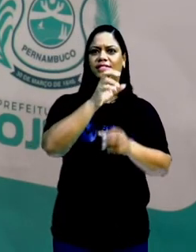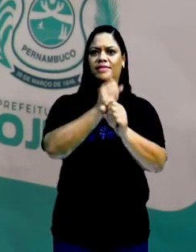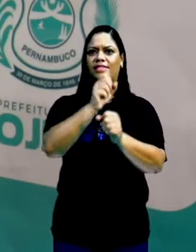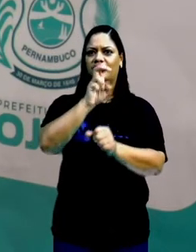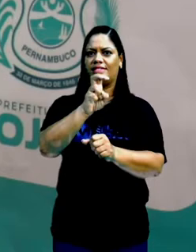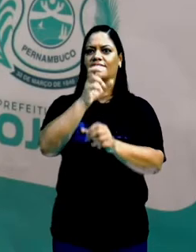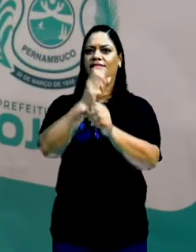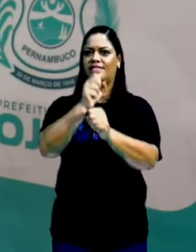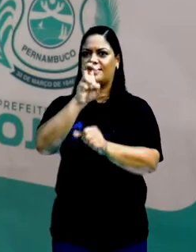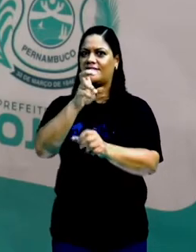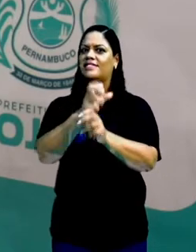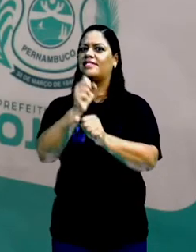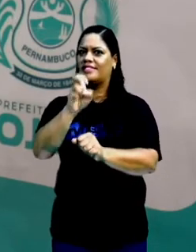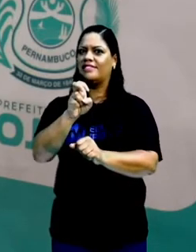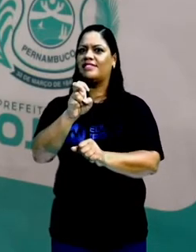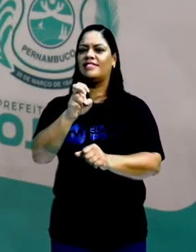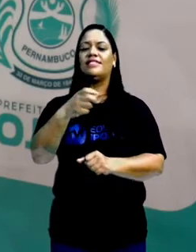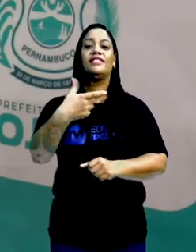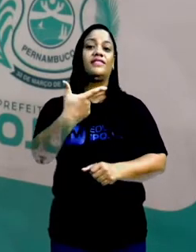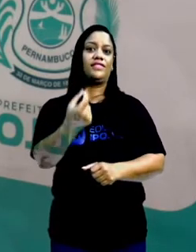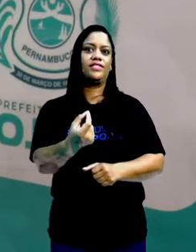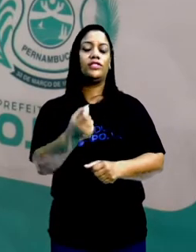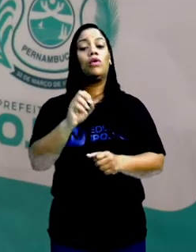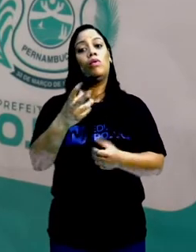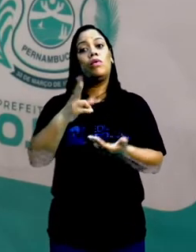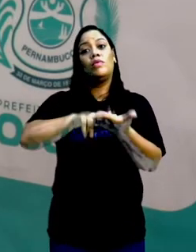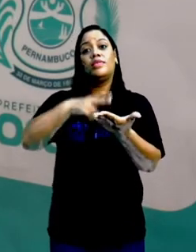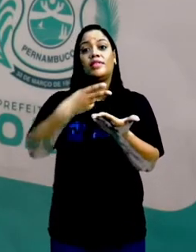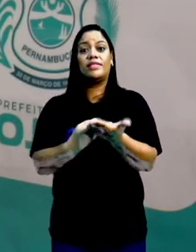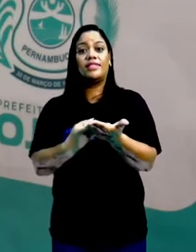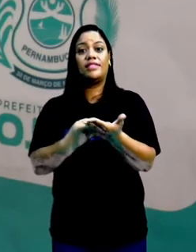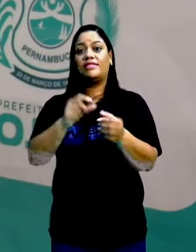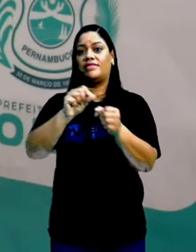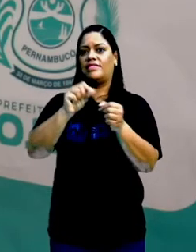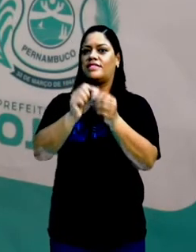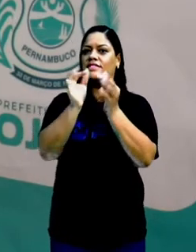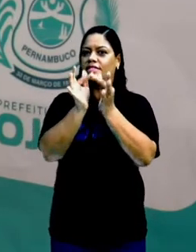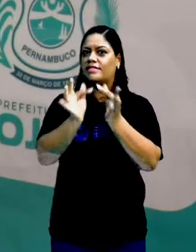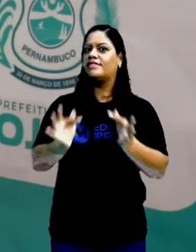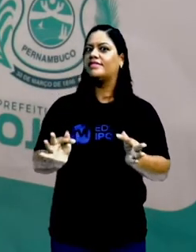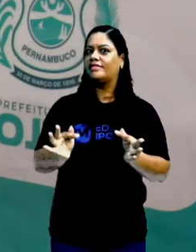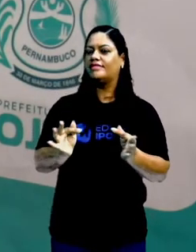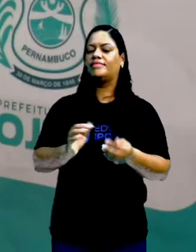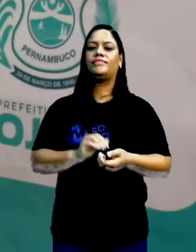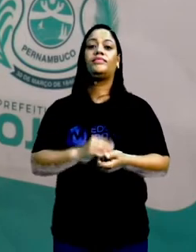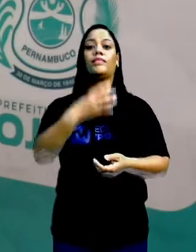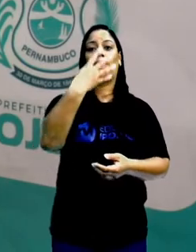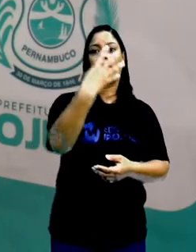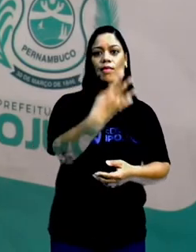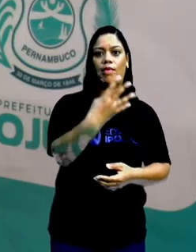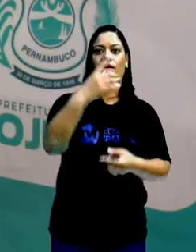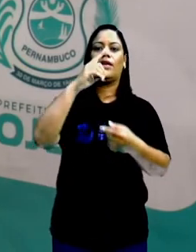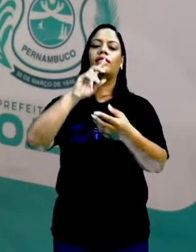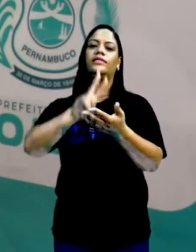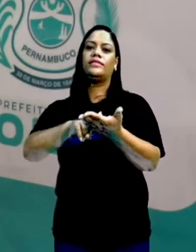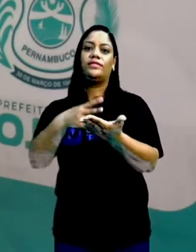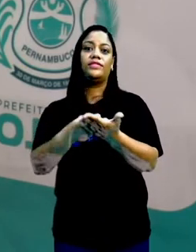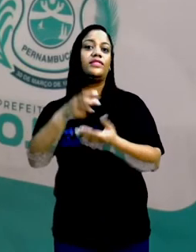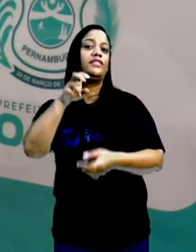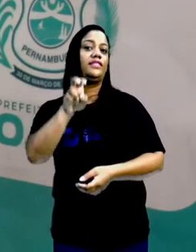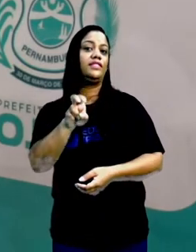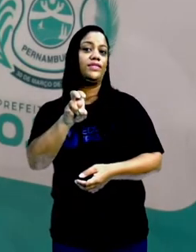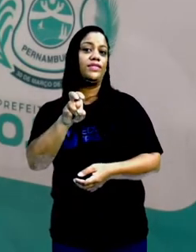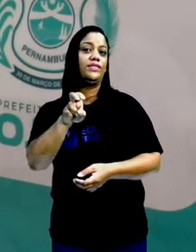mais 5 mais 5, 20. Ou multiplicar, fazer, simplificar, não é isso? 4 vezes 5,